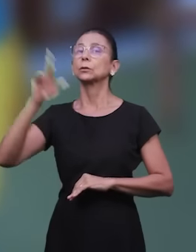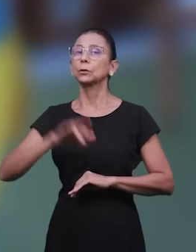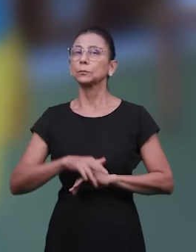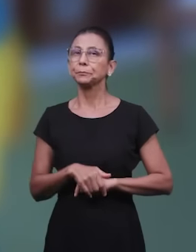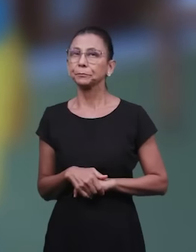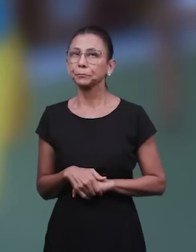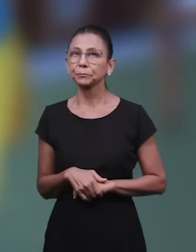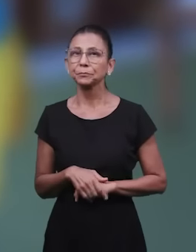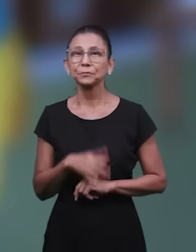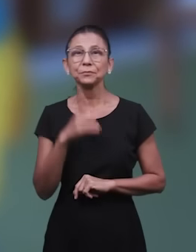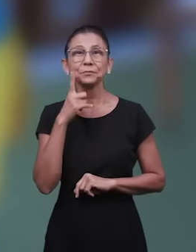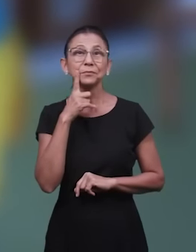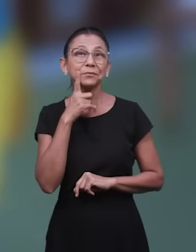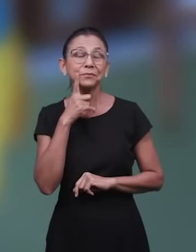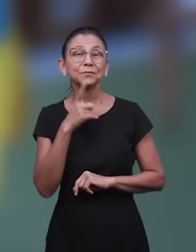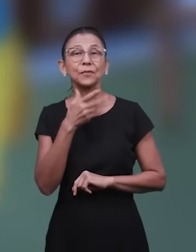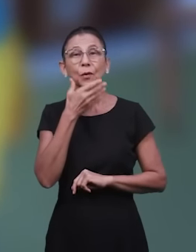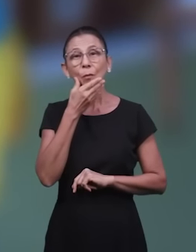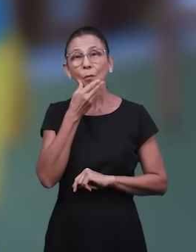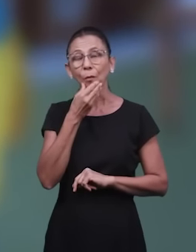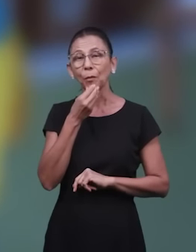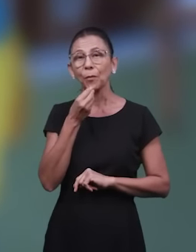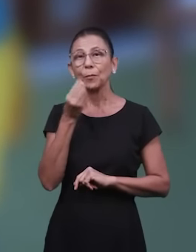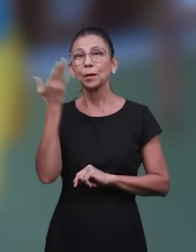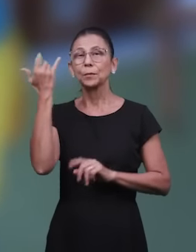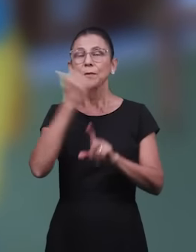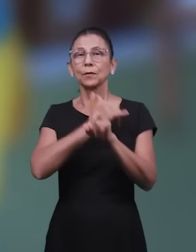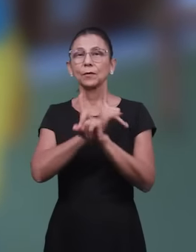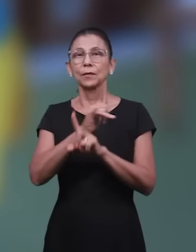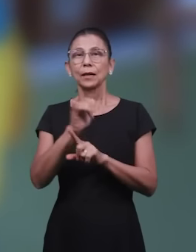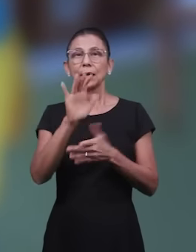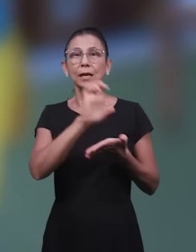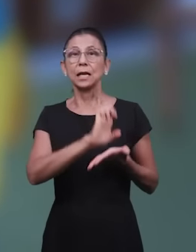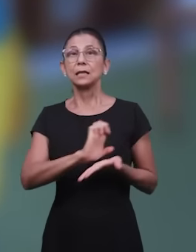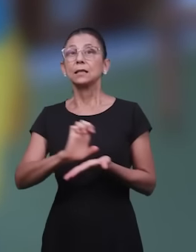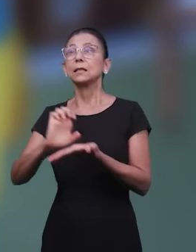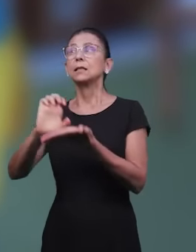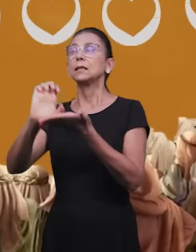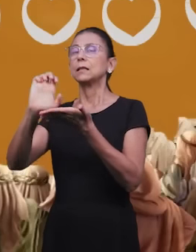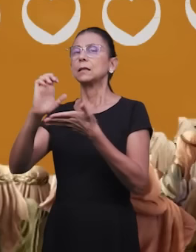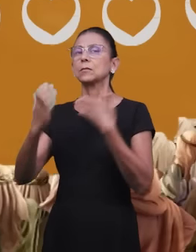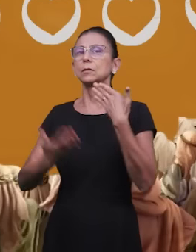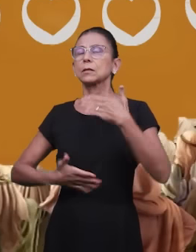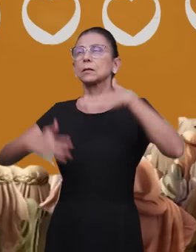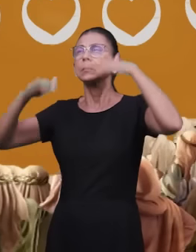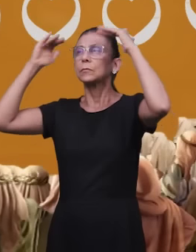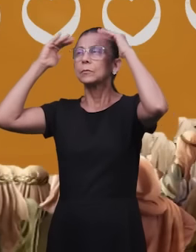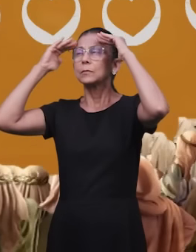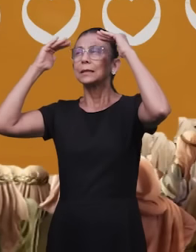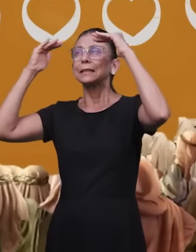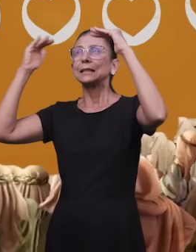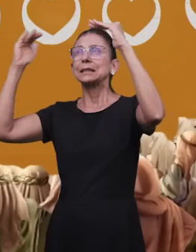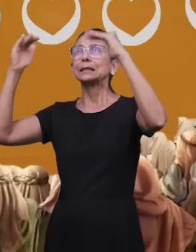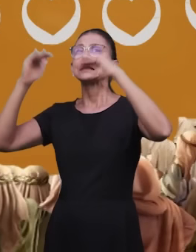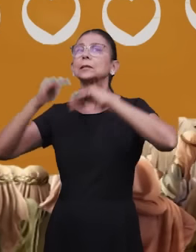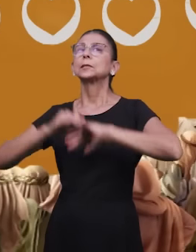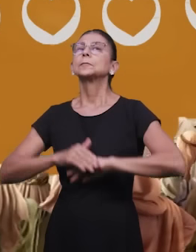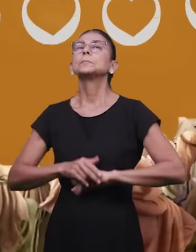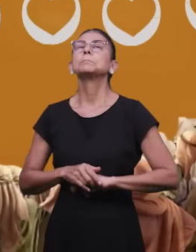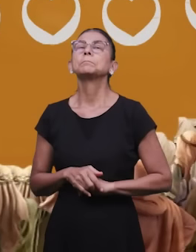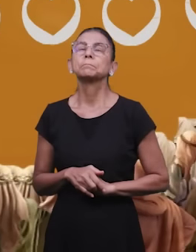do Senhor. Dentre esses servos está o profeta Elias. Elias foi um servo que obedeceu